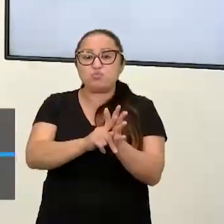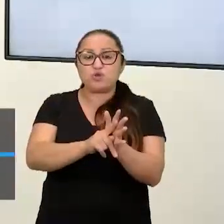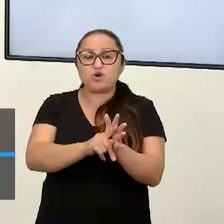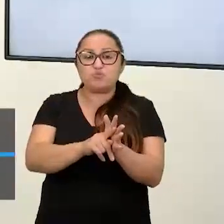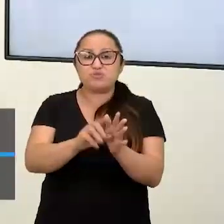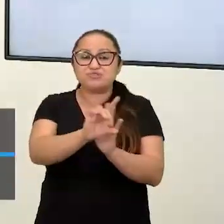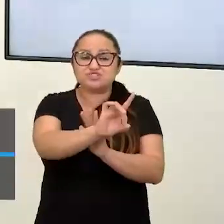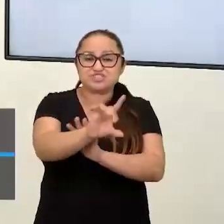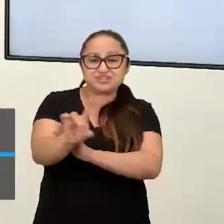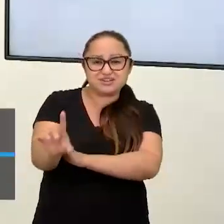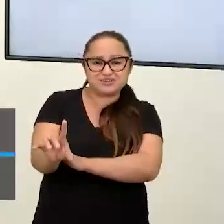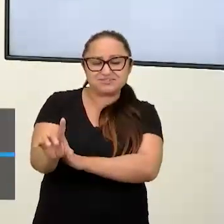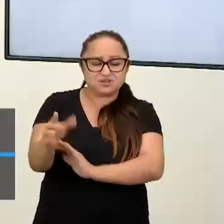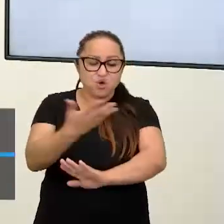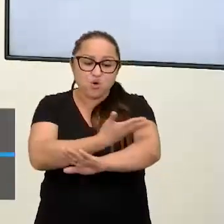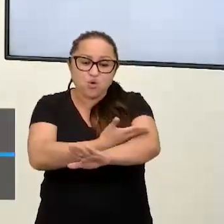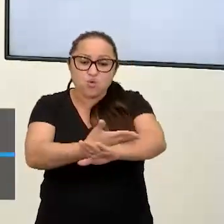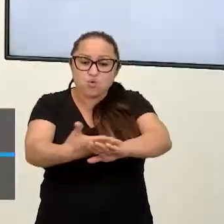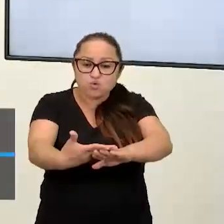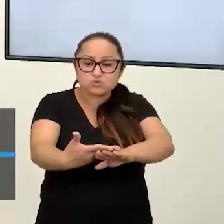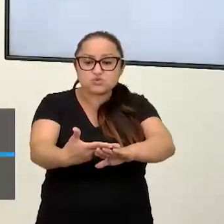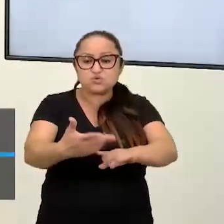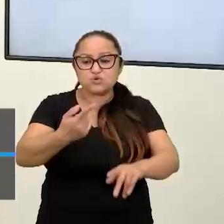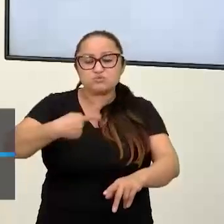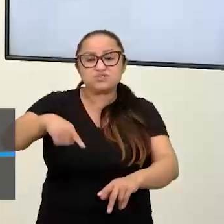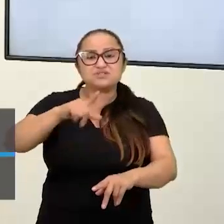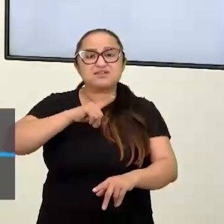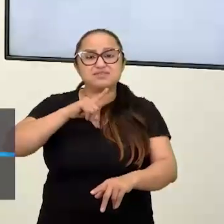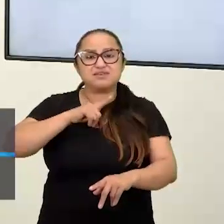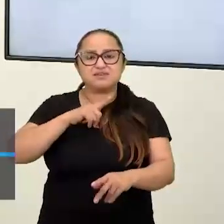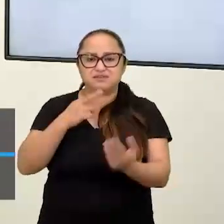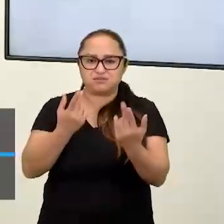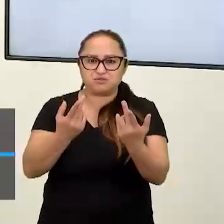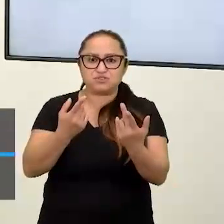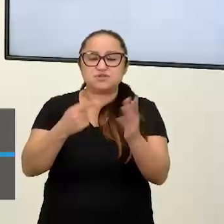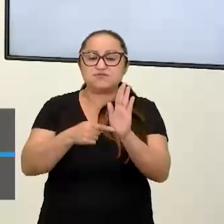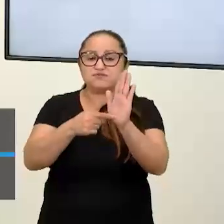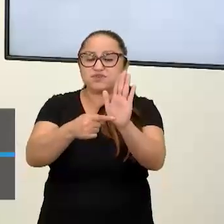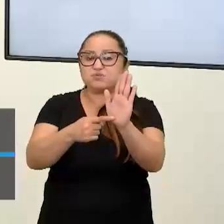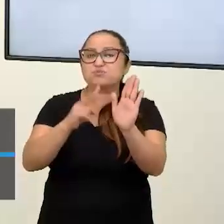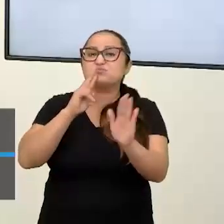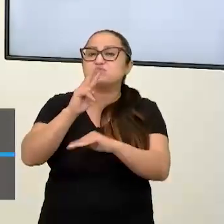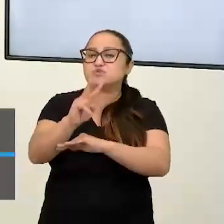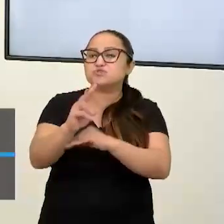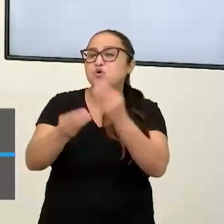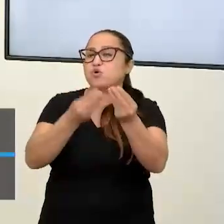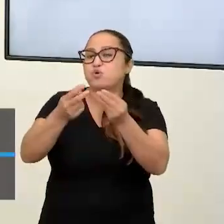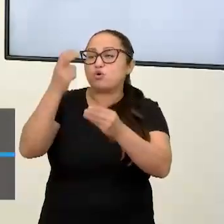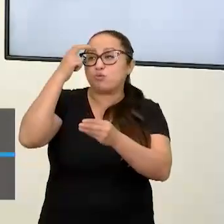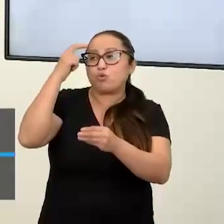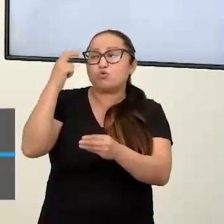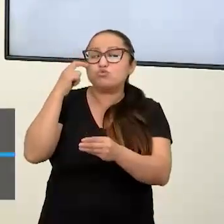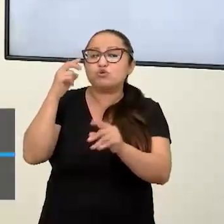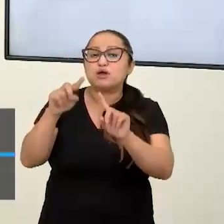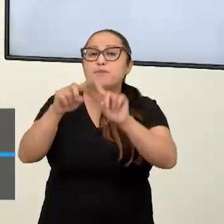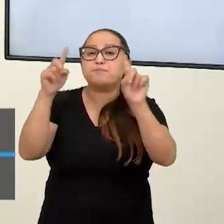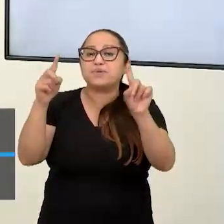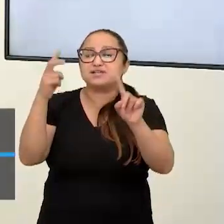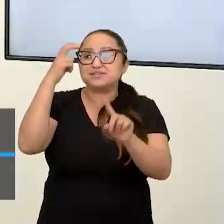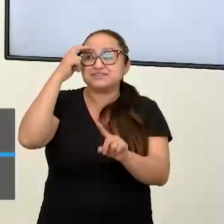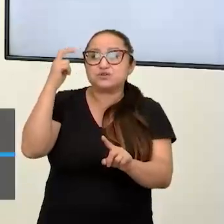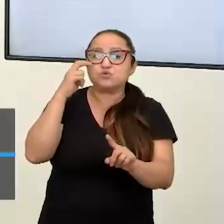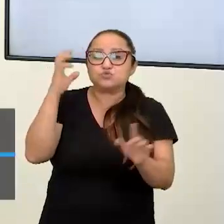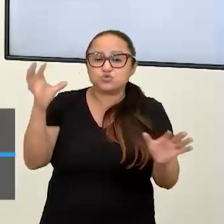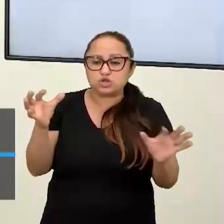crenças, nesses costumes, nessa ação, aquilo que nós identificamos como cultura. Mas essa cultura, associada à cultura de